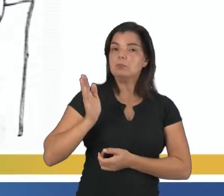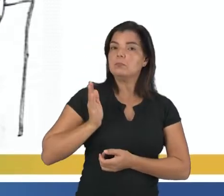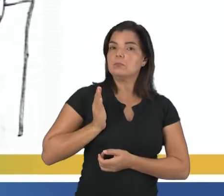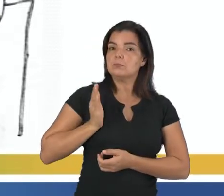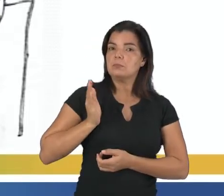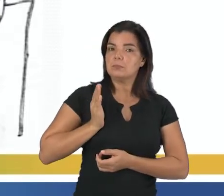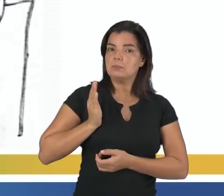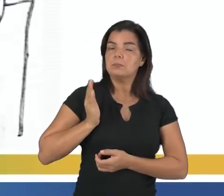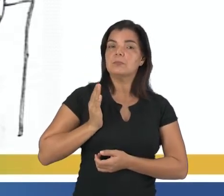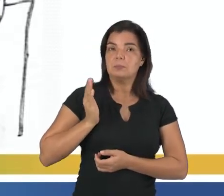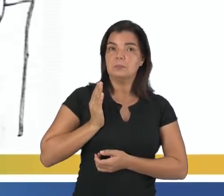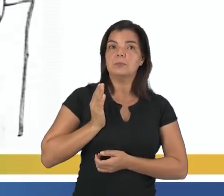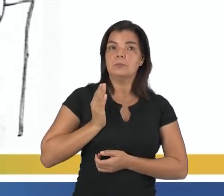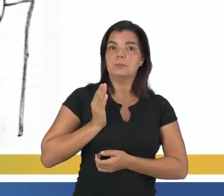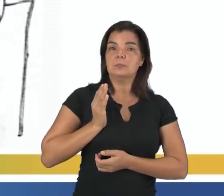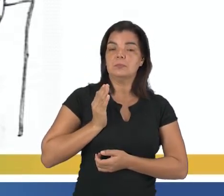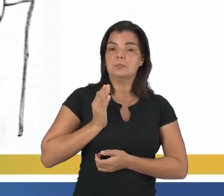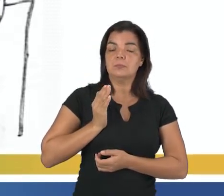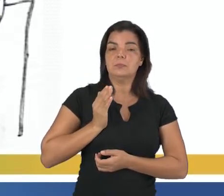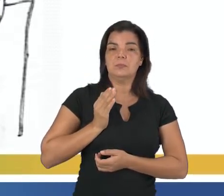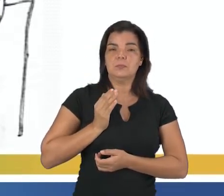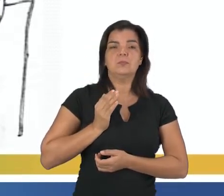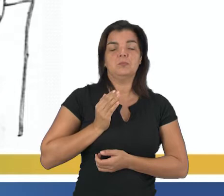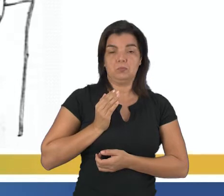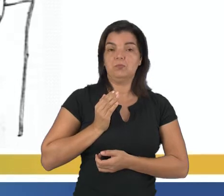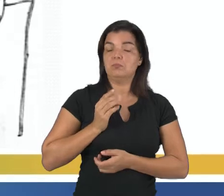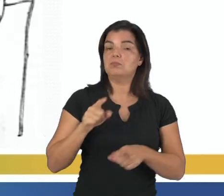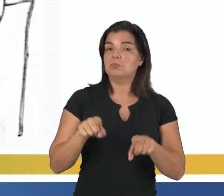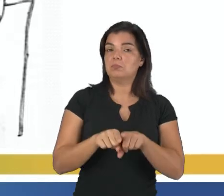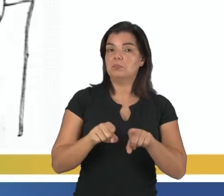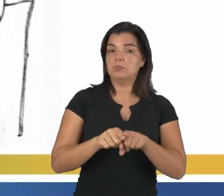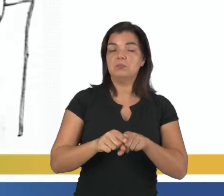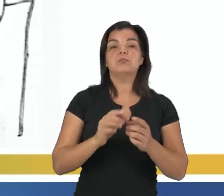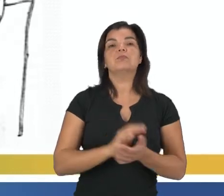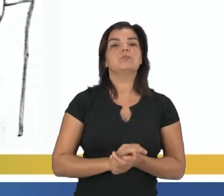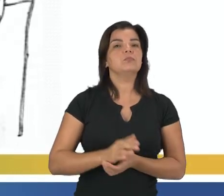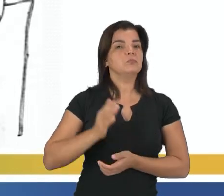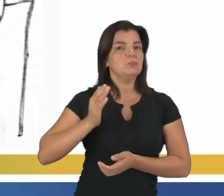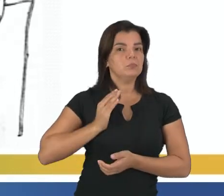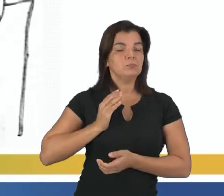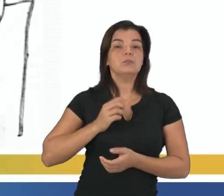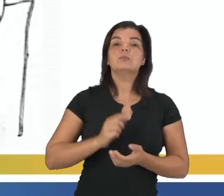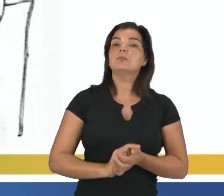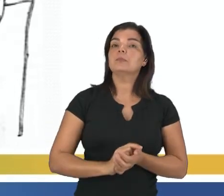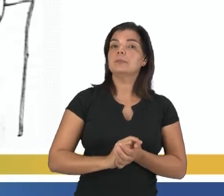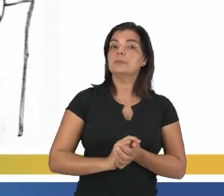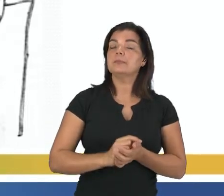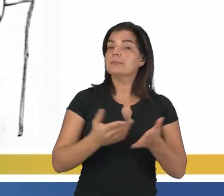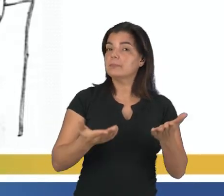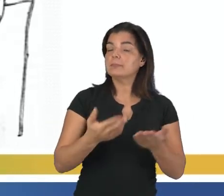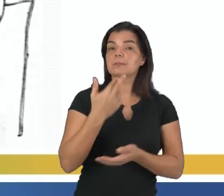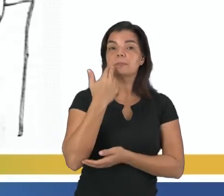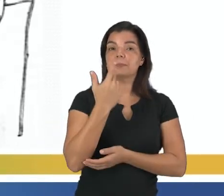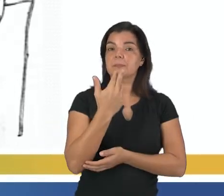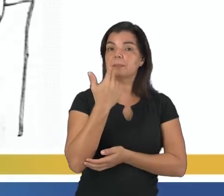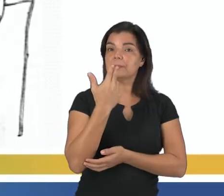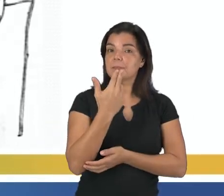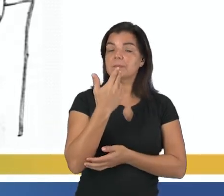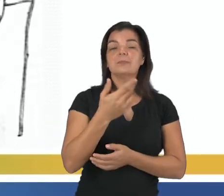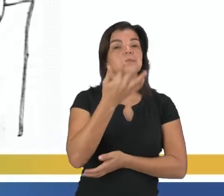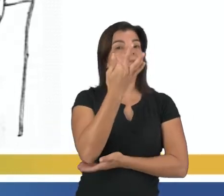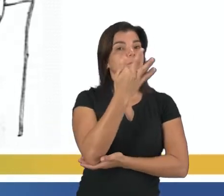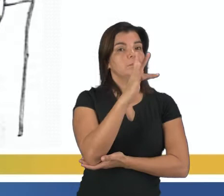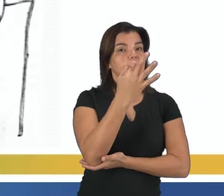mais ricas né aquela aquela classe de Nobres dos trovadores da nobreza essa classe falava francês